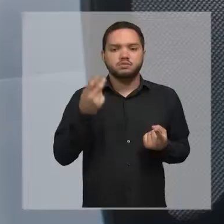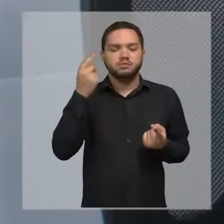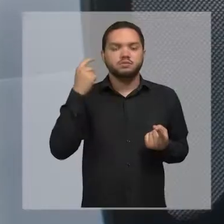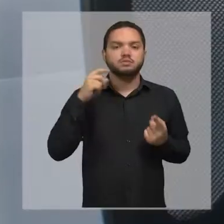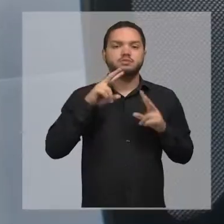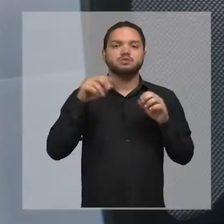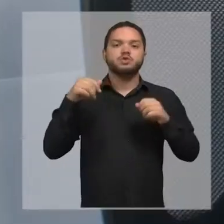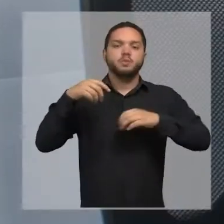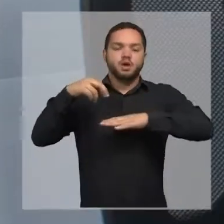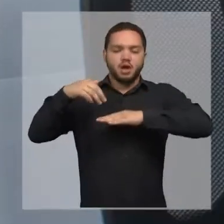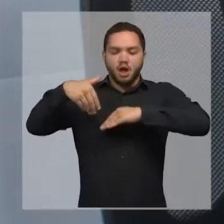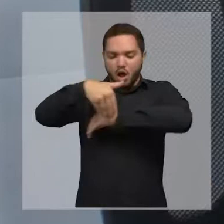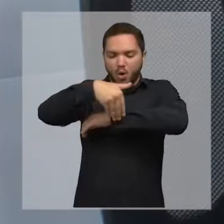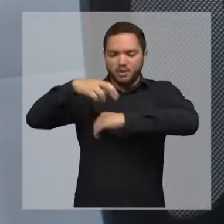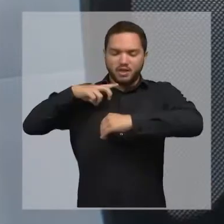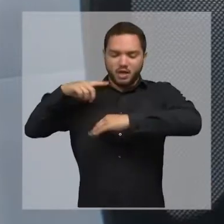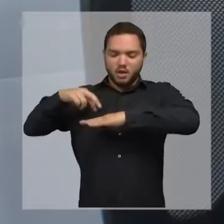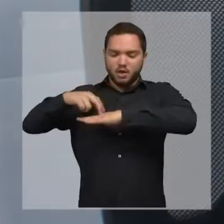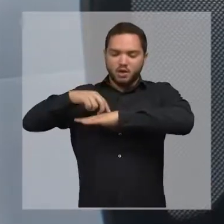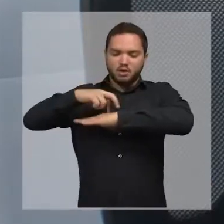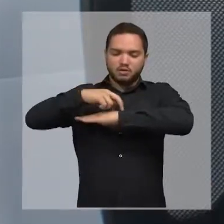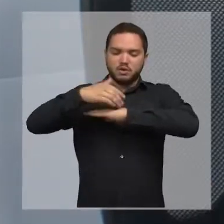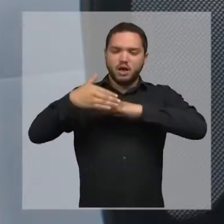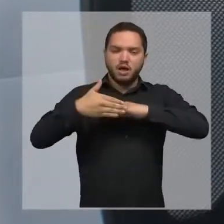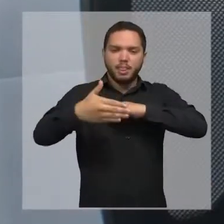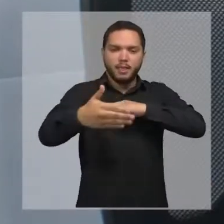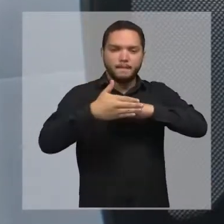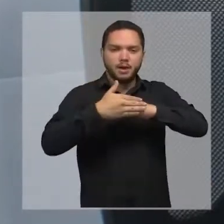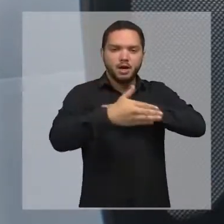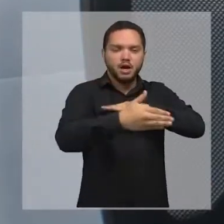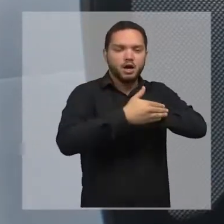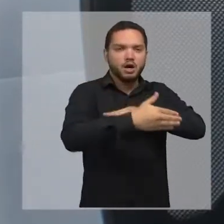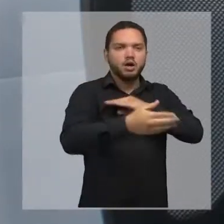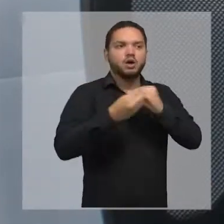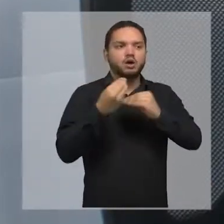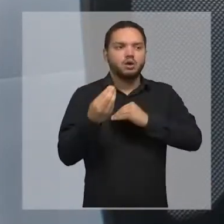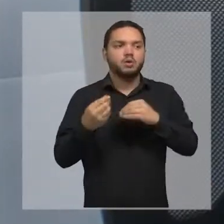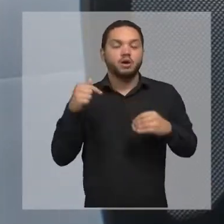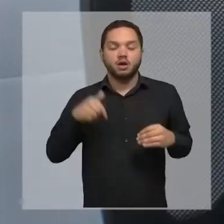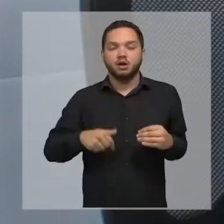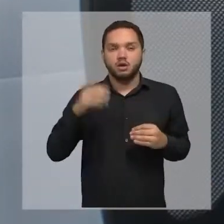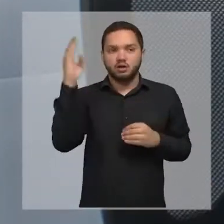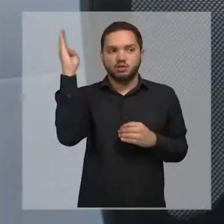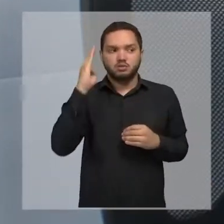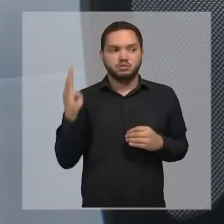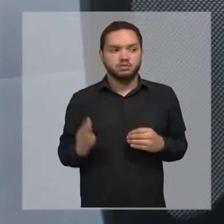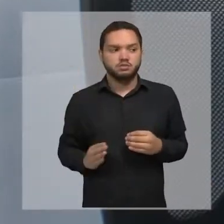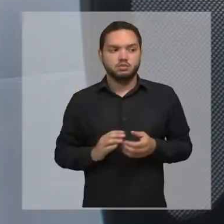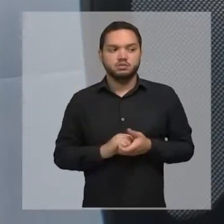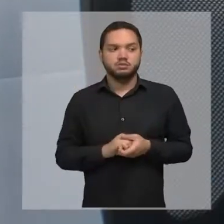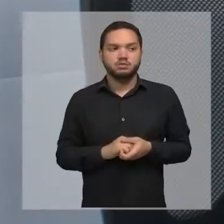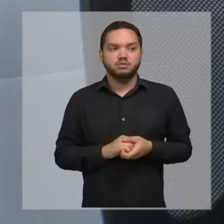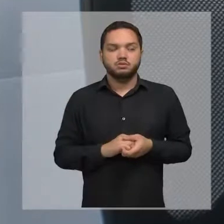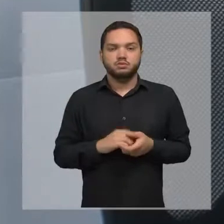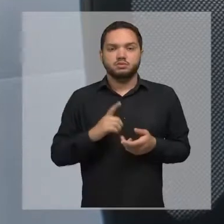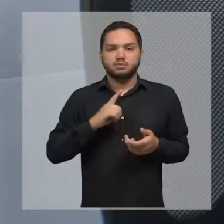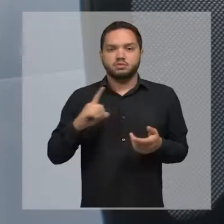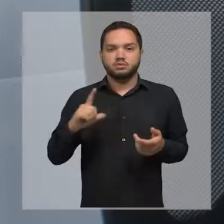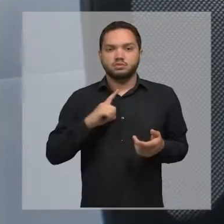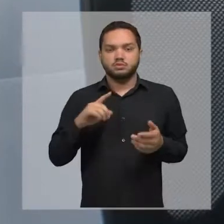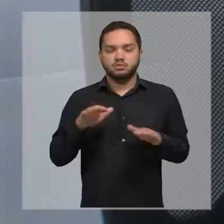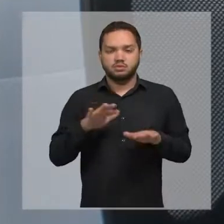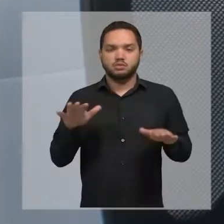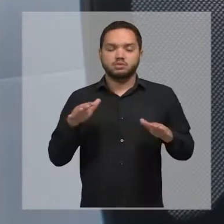tempo não é feita, a questão das calçadas, né? O tamanho das calçadas. Quer dizer, no Brasil, ainda o espaço público